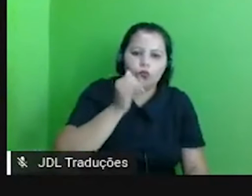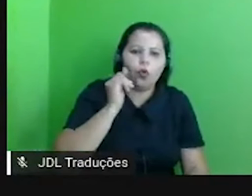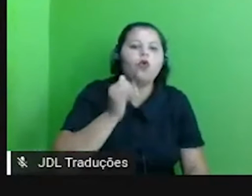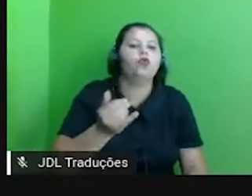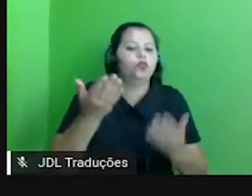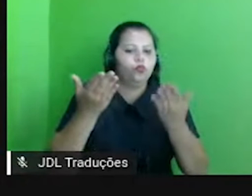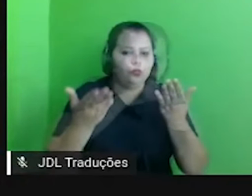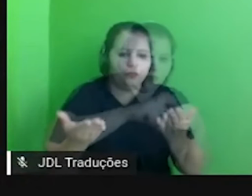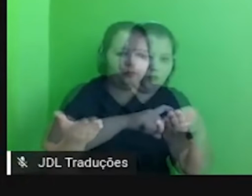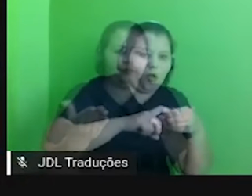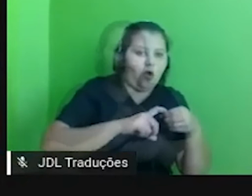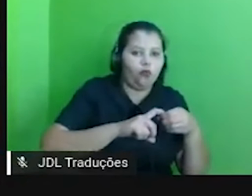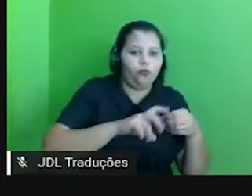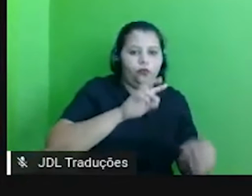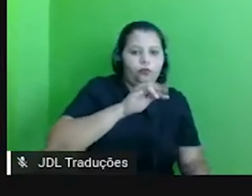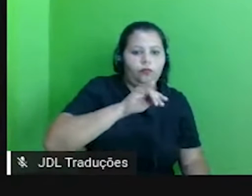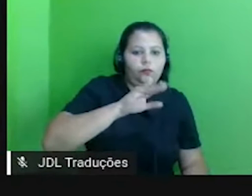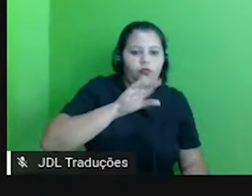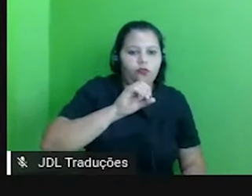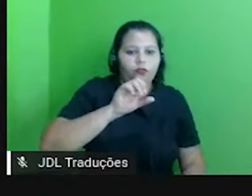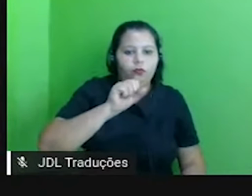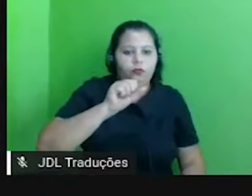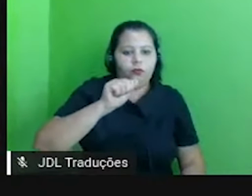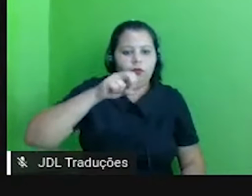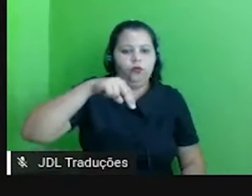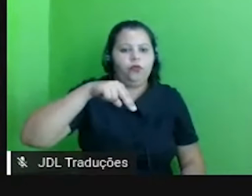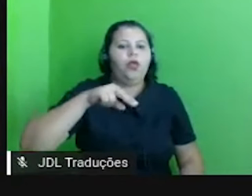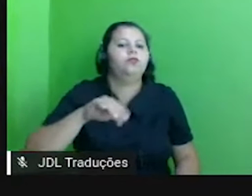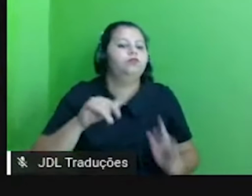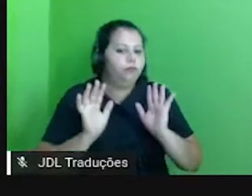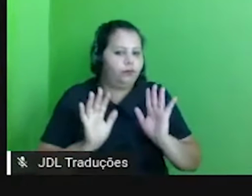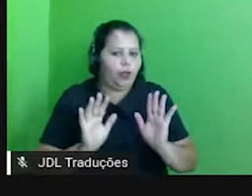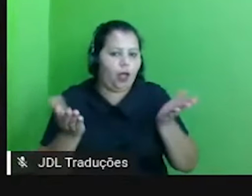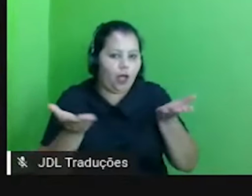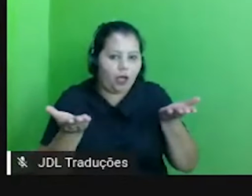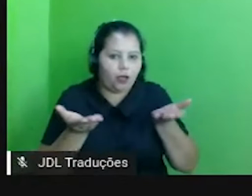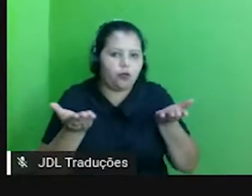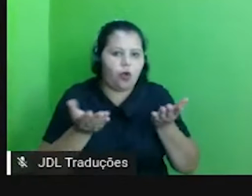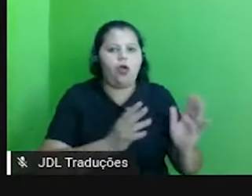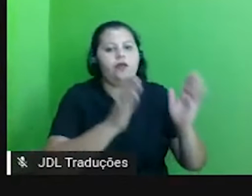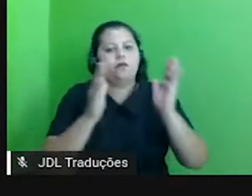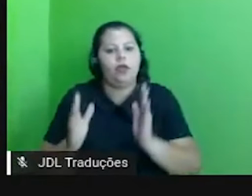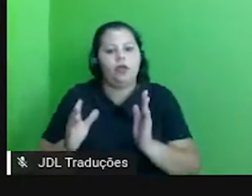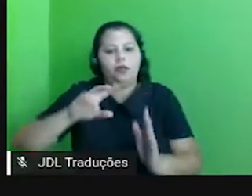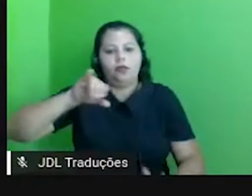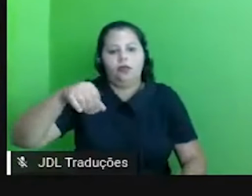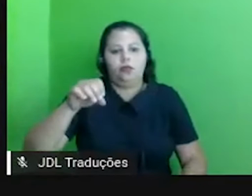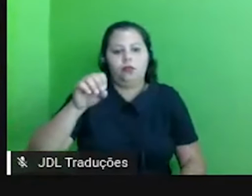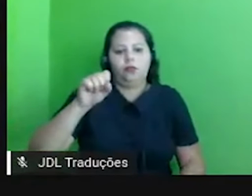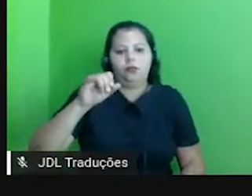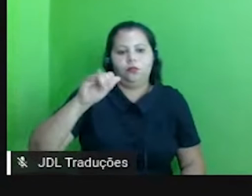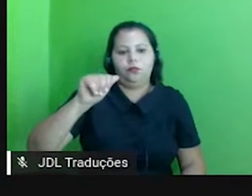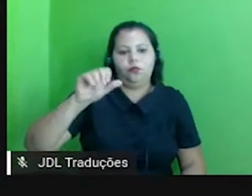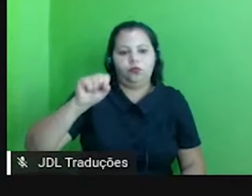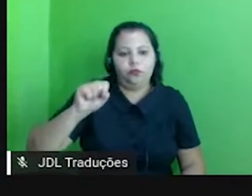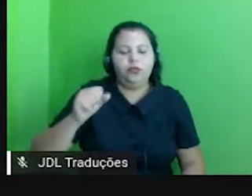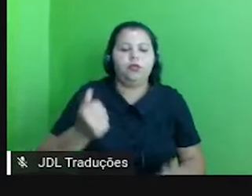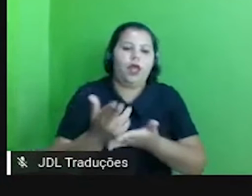ele é eu queria que a gente fosse agora para o Josias que é o ilustrador do livro